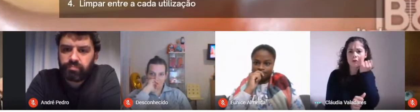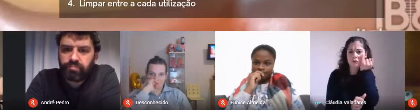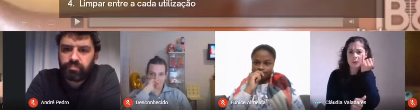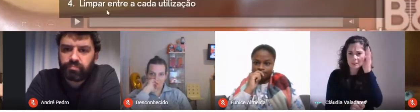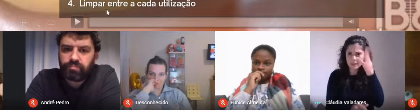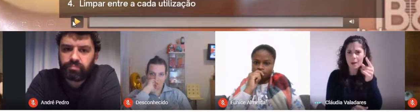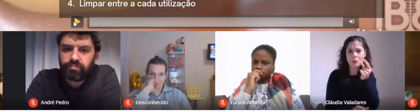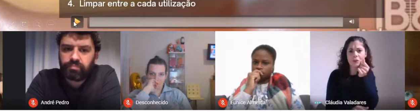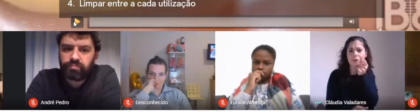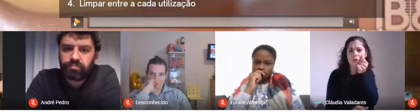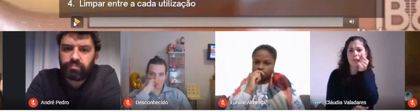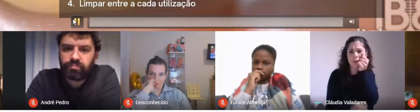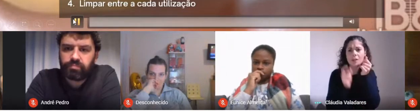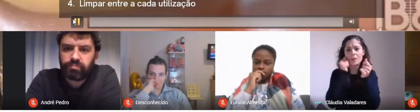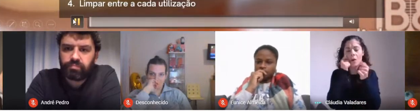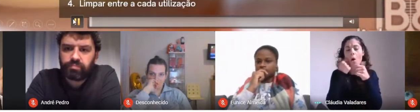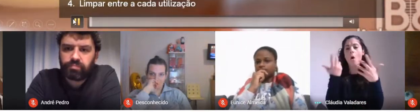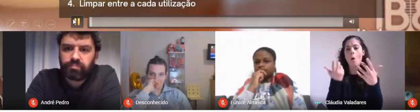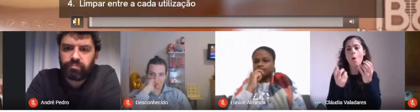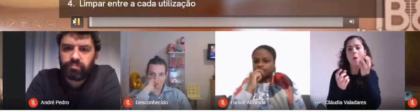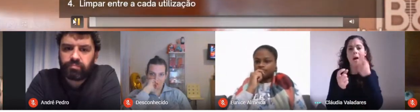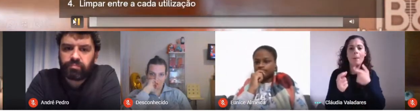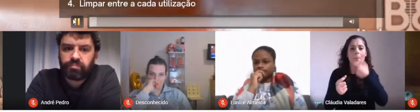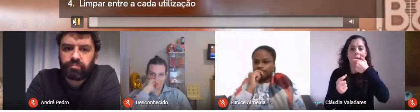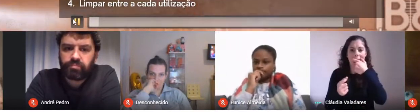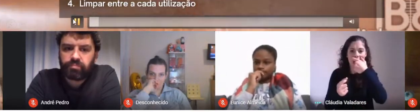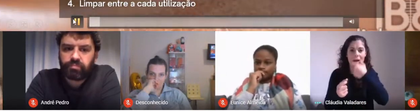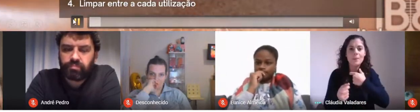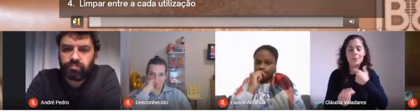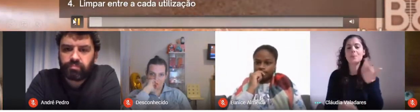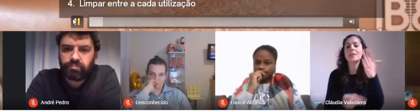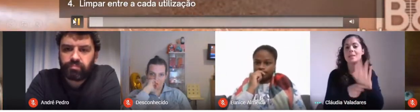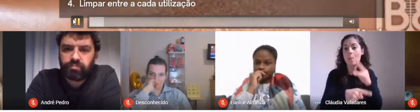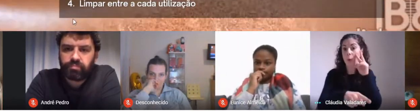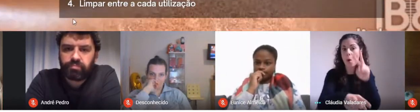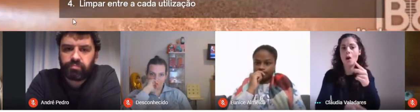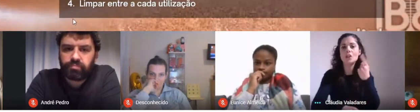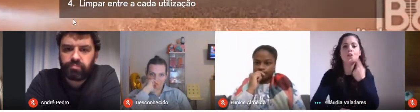Aqui neste vídeo vou mostrar como é que o escovilhão funciona.